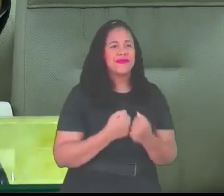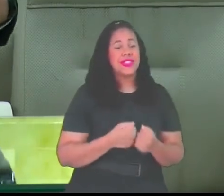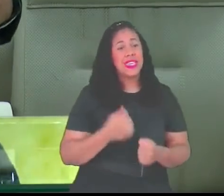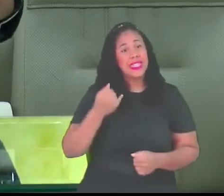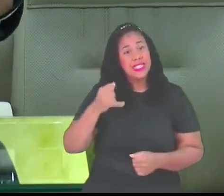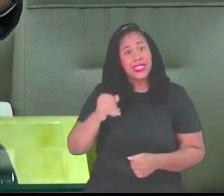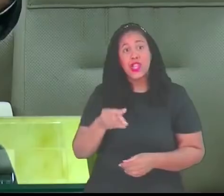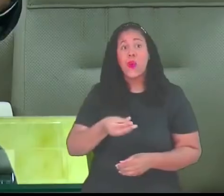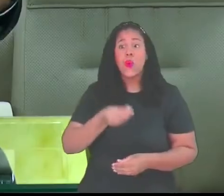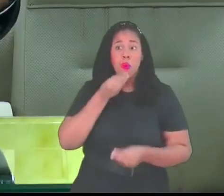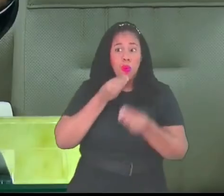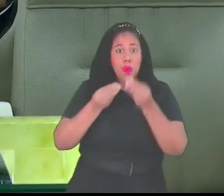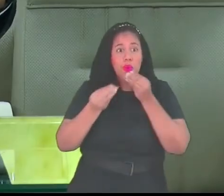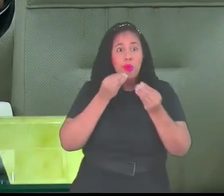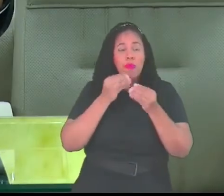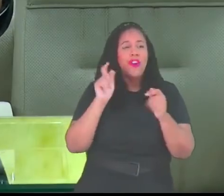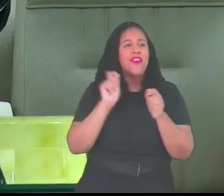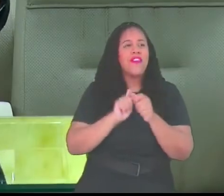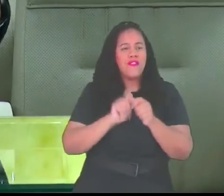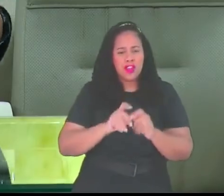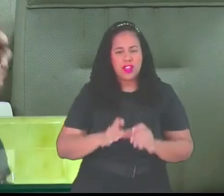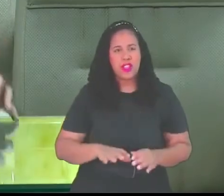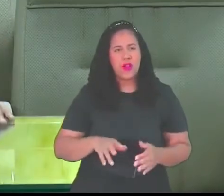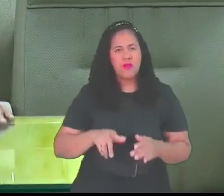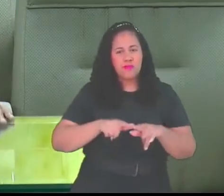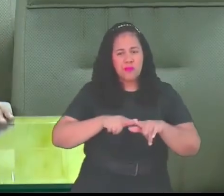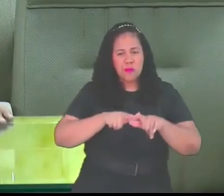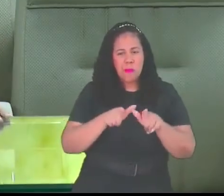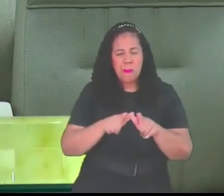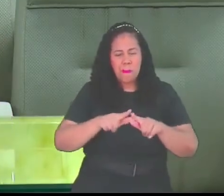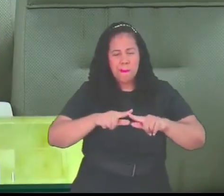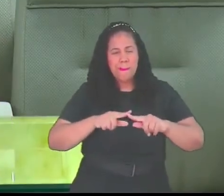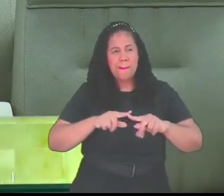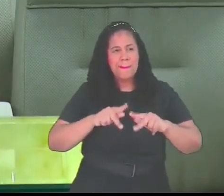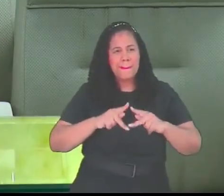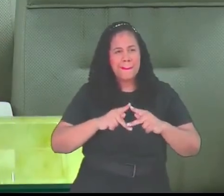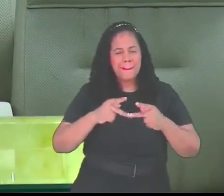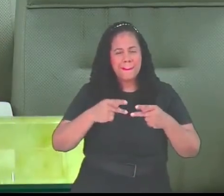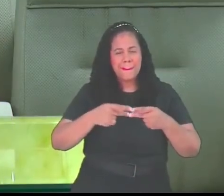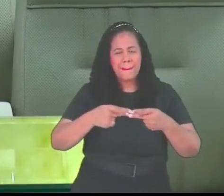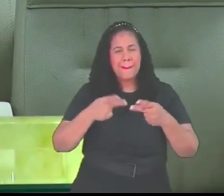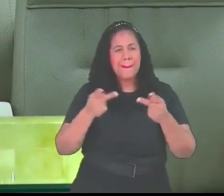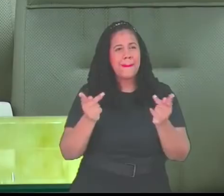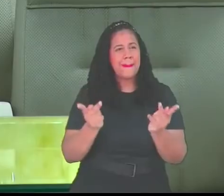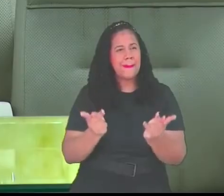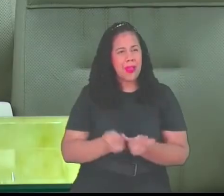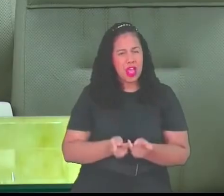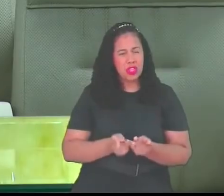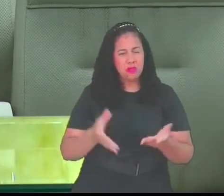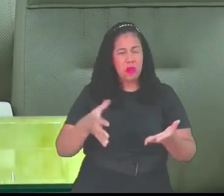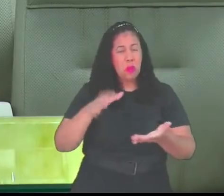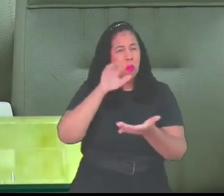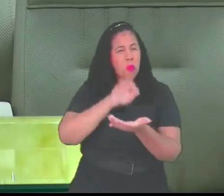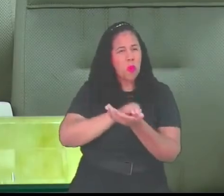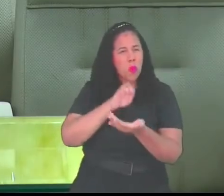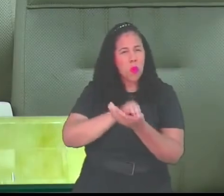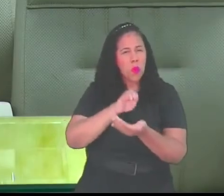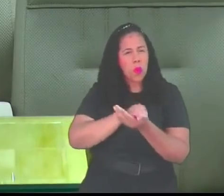tomou café, faça aquele prato recheado. Cuscuz, inhame,